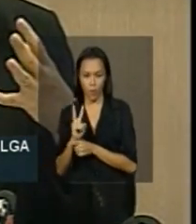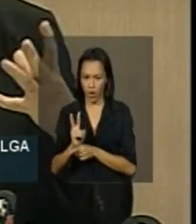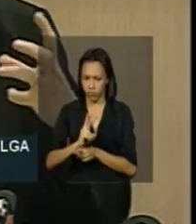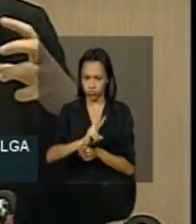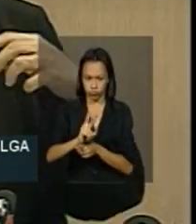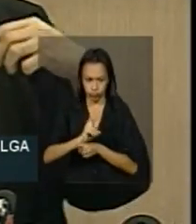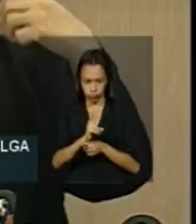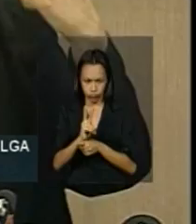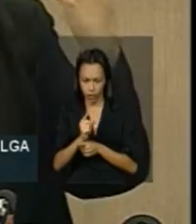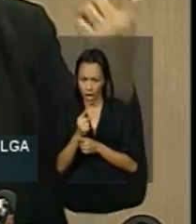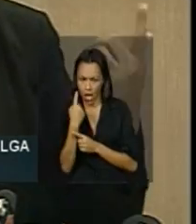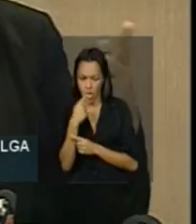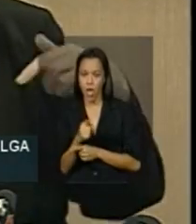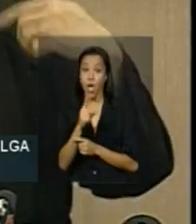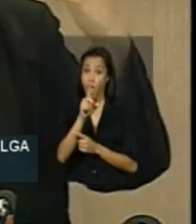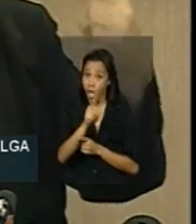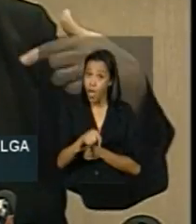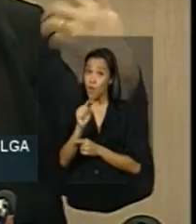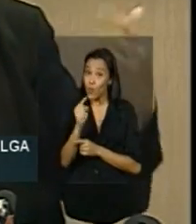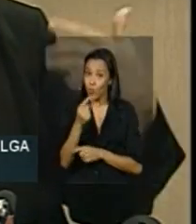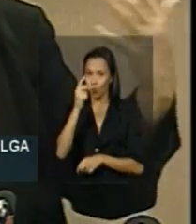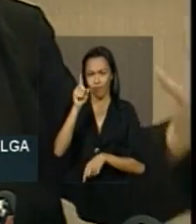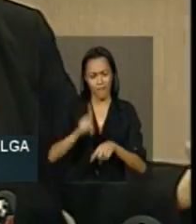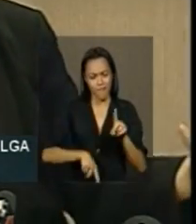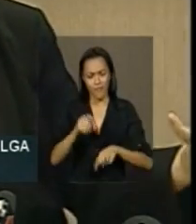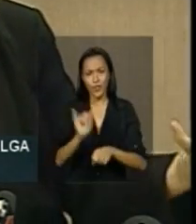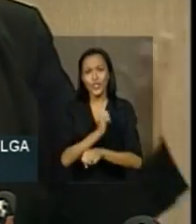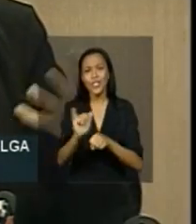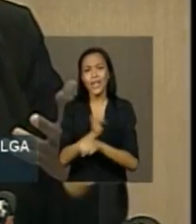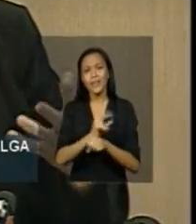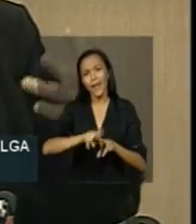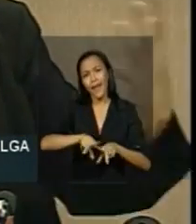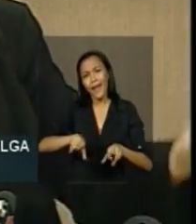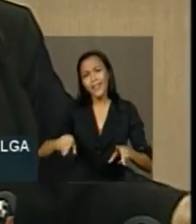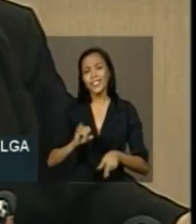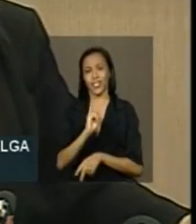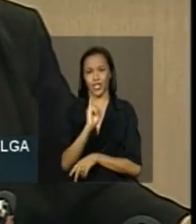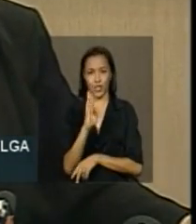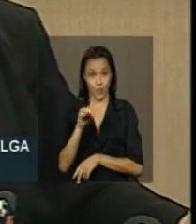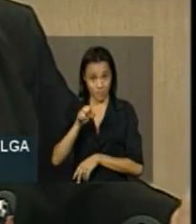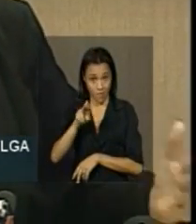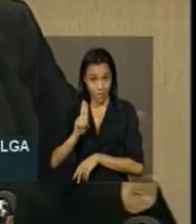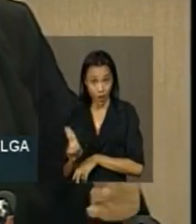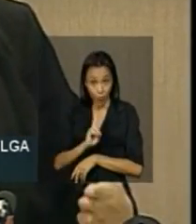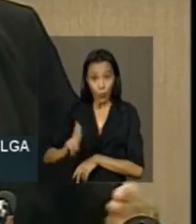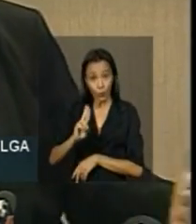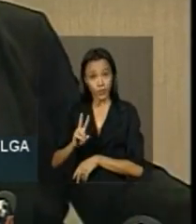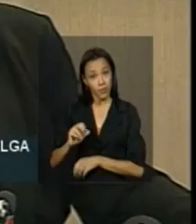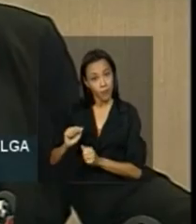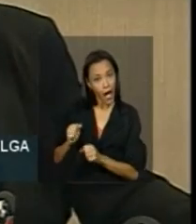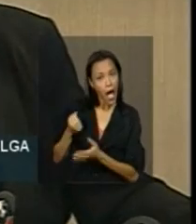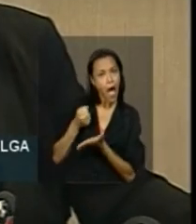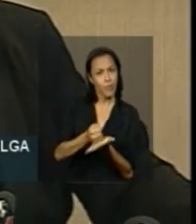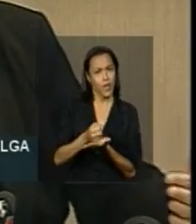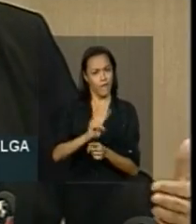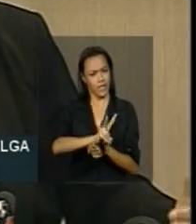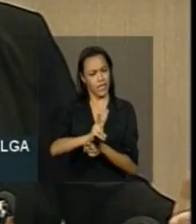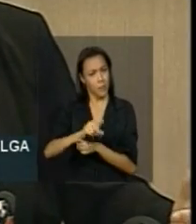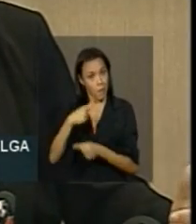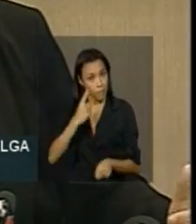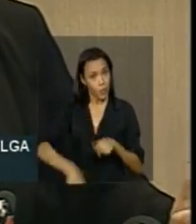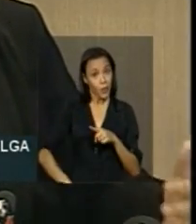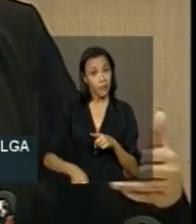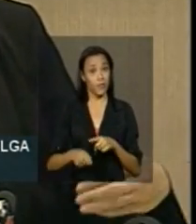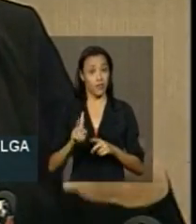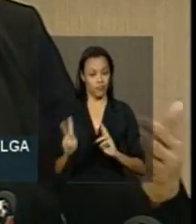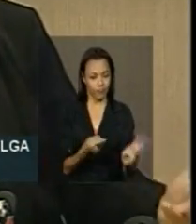o instrumento deter é um instrumento do conjunto de coisas que o Ibama usa com seus parceiros pra fiscalização então a gente pega o desmatamento a